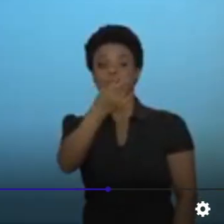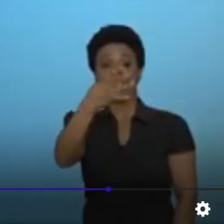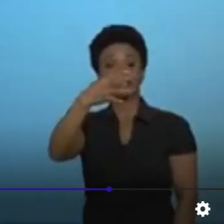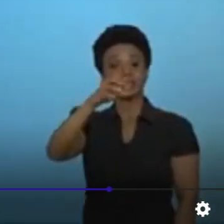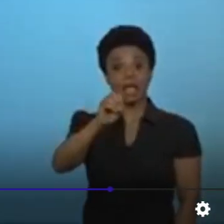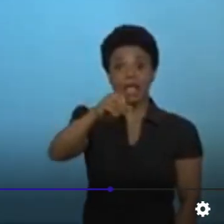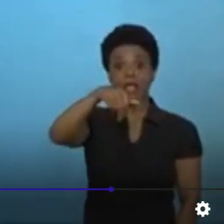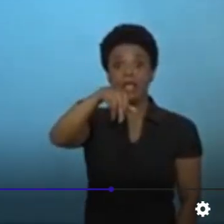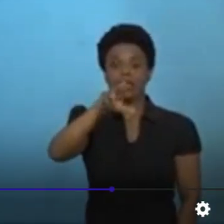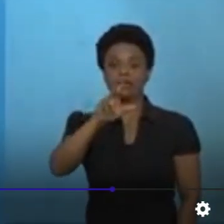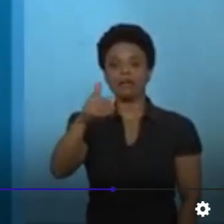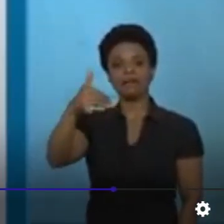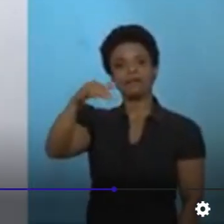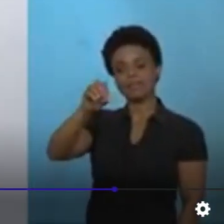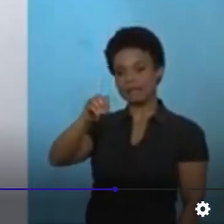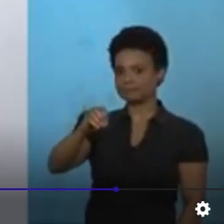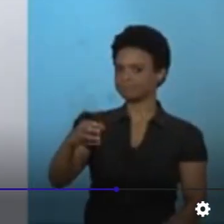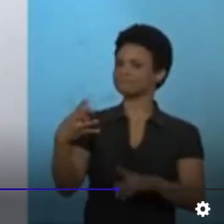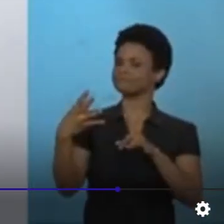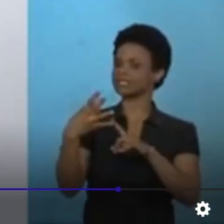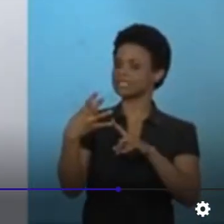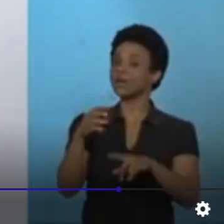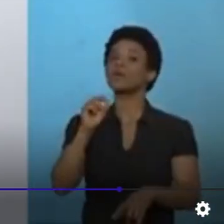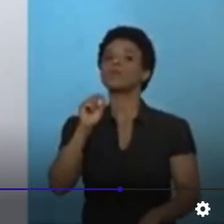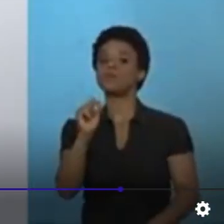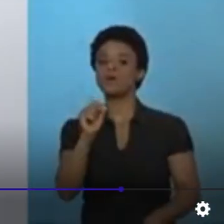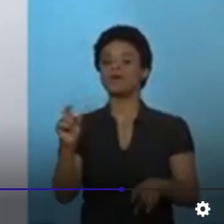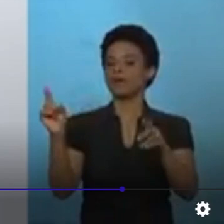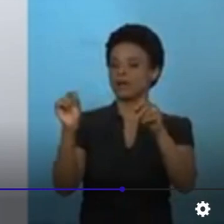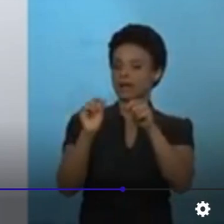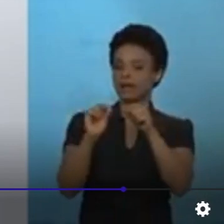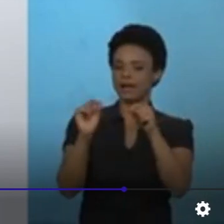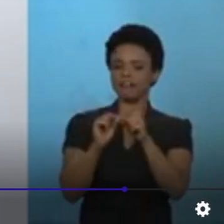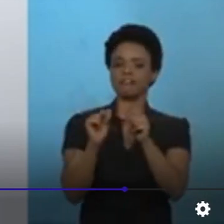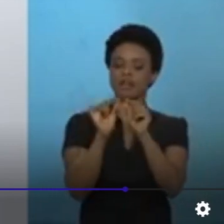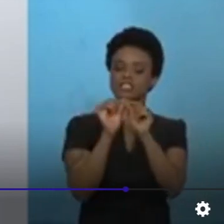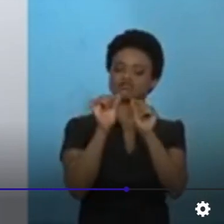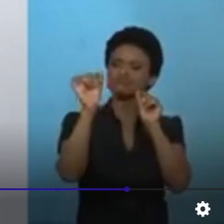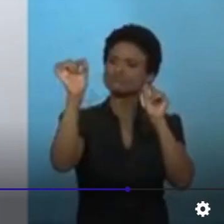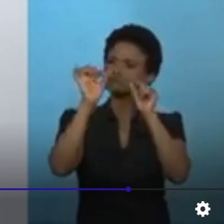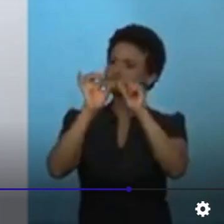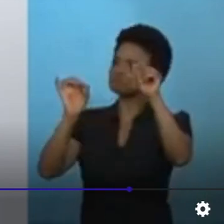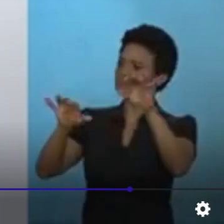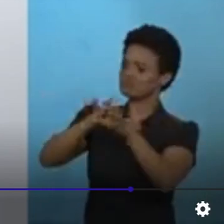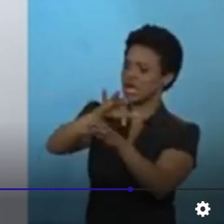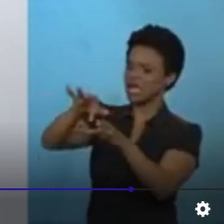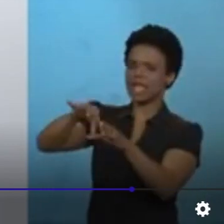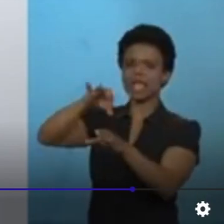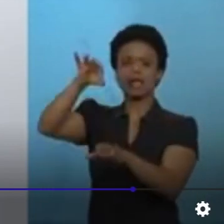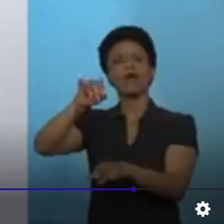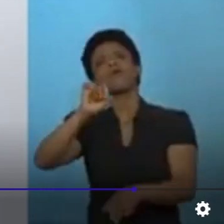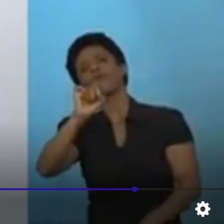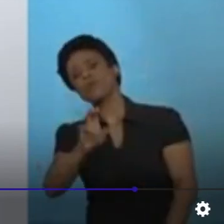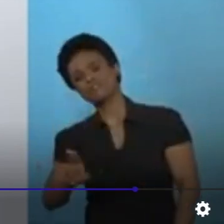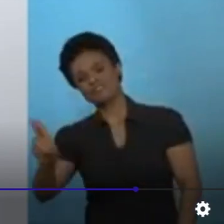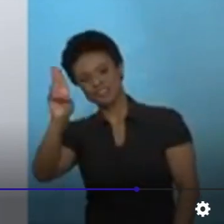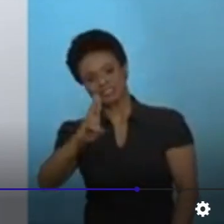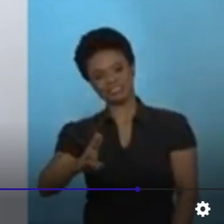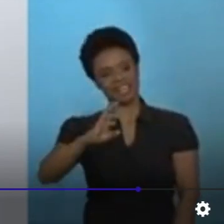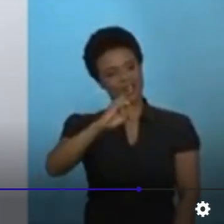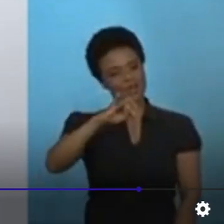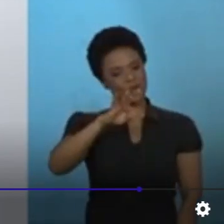NR10. Já na quarta fase do projeto, é feito o dimensionamento e a seleção de componentes, como